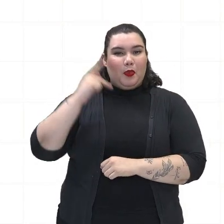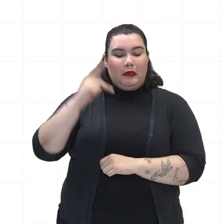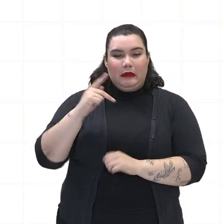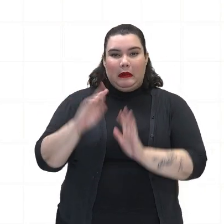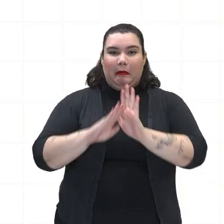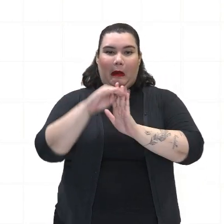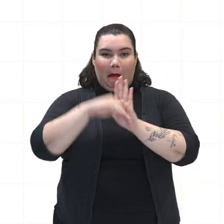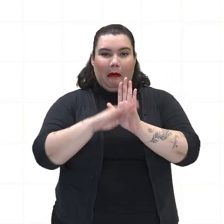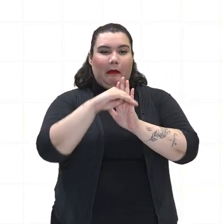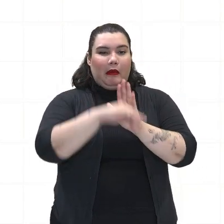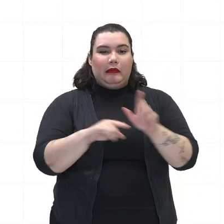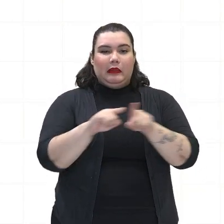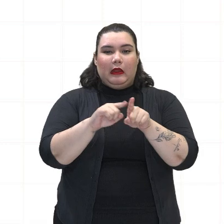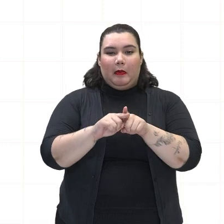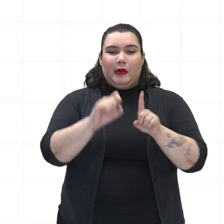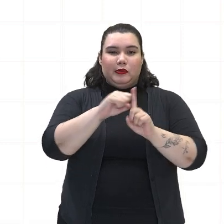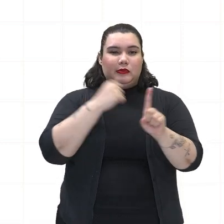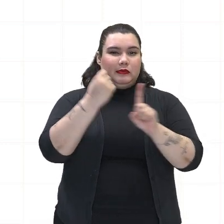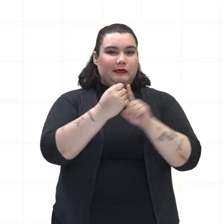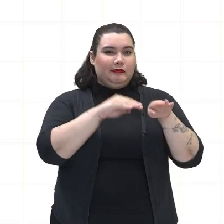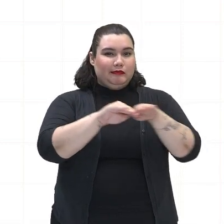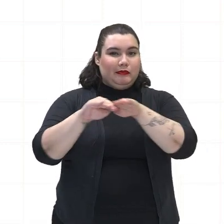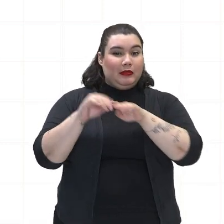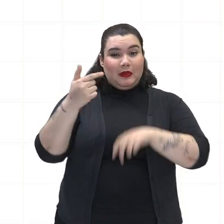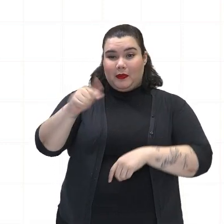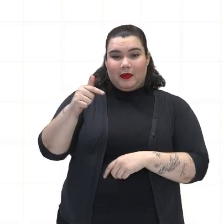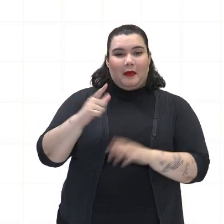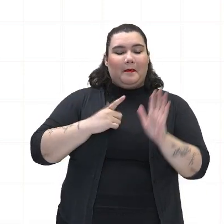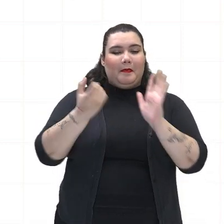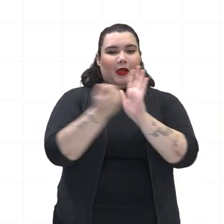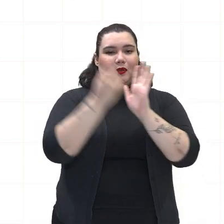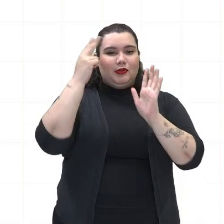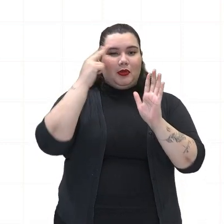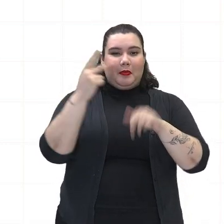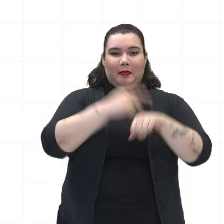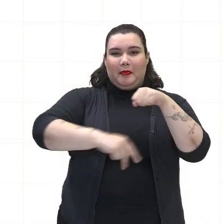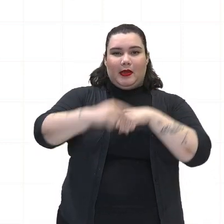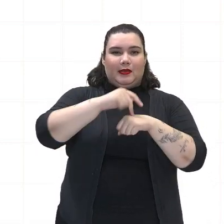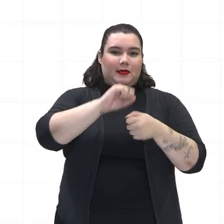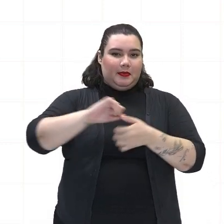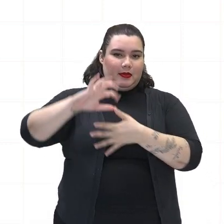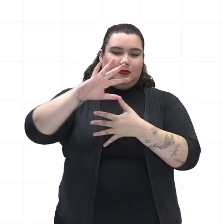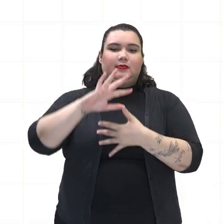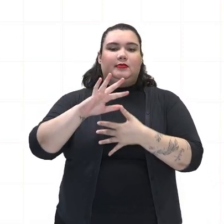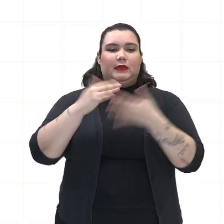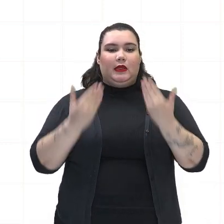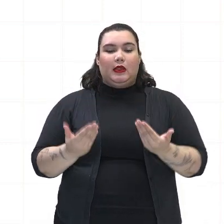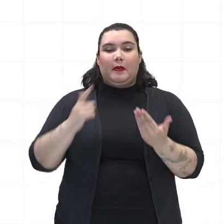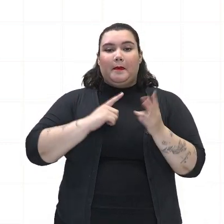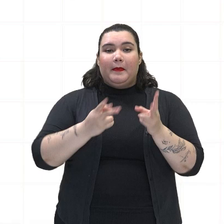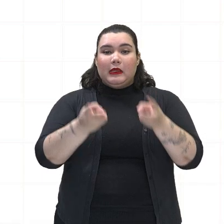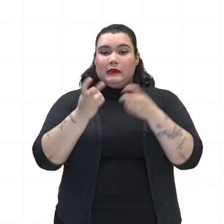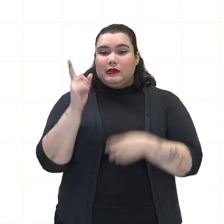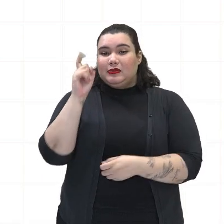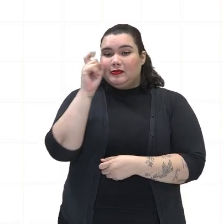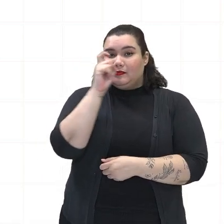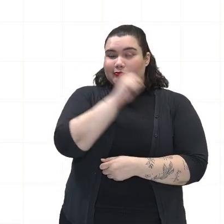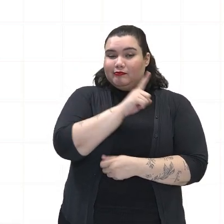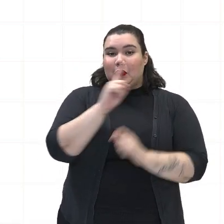e as desigualdades sociais marcaram a história de muitos países latino-americanos,